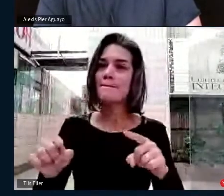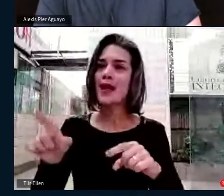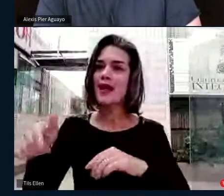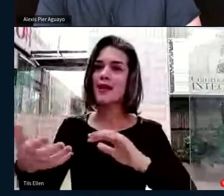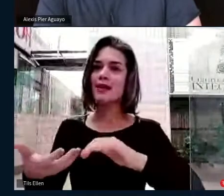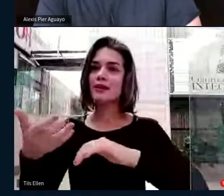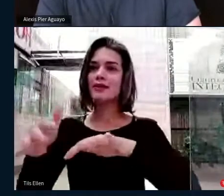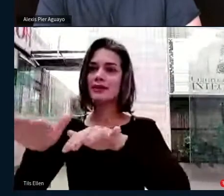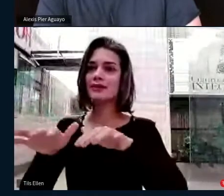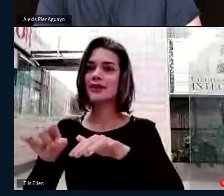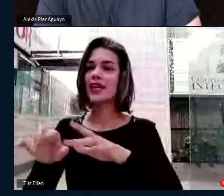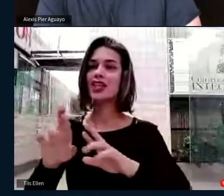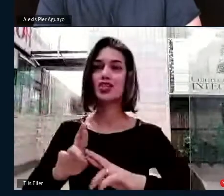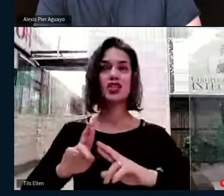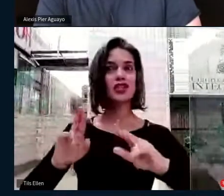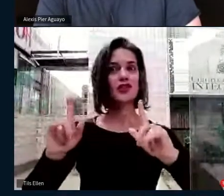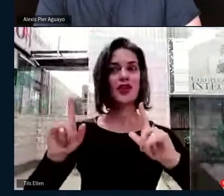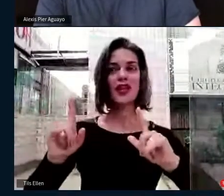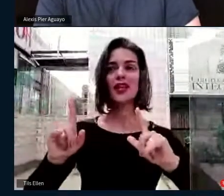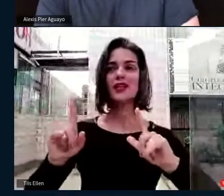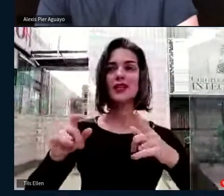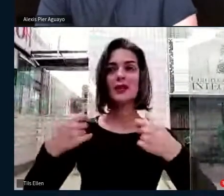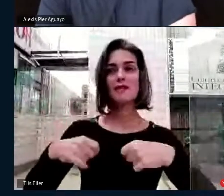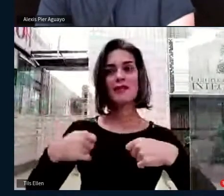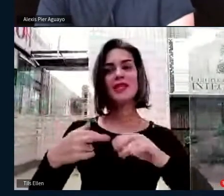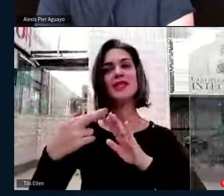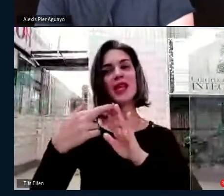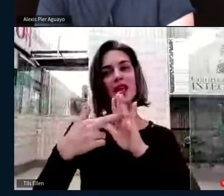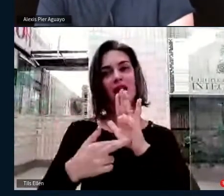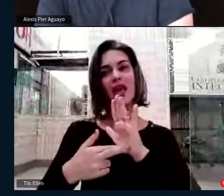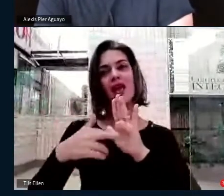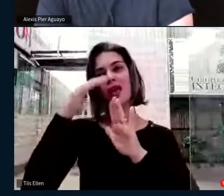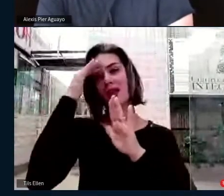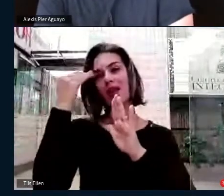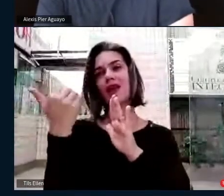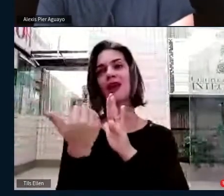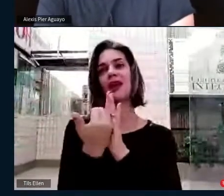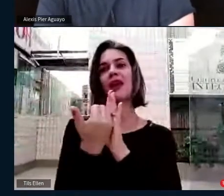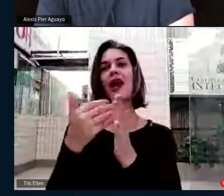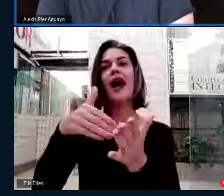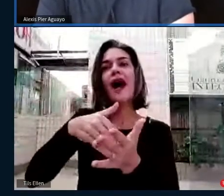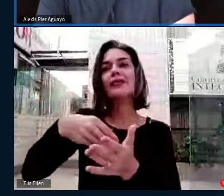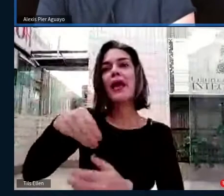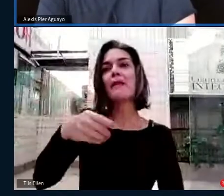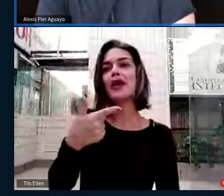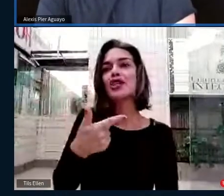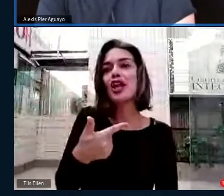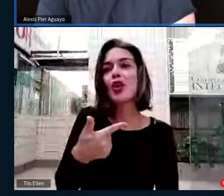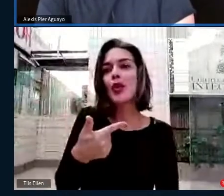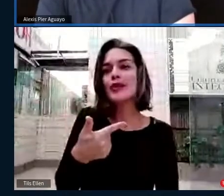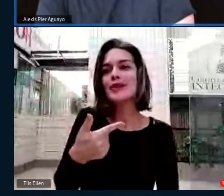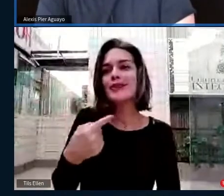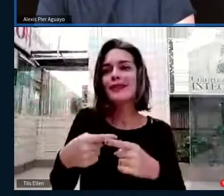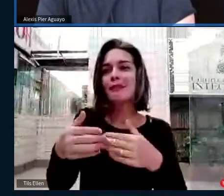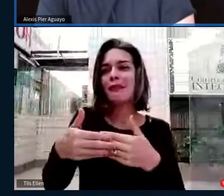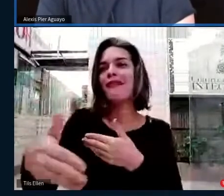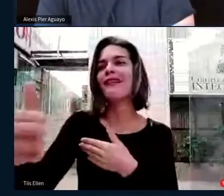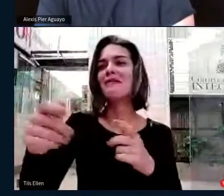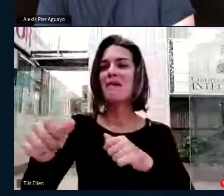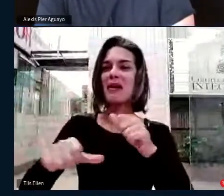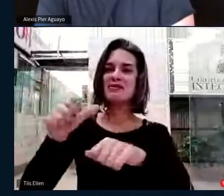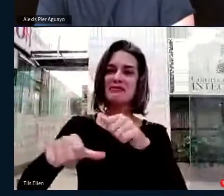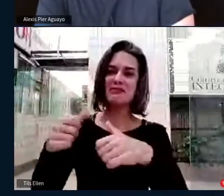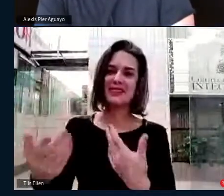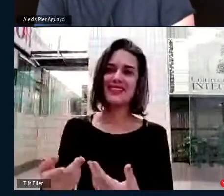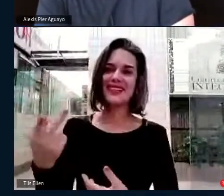é diferente. Então, assim, tem que seguir o rito até a página 2, porque esse plenário é soberano. E nesse país